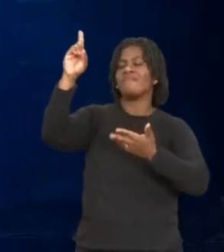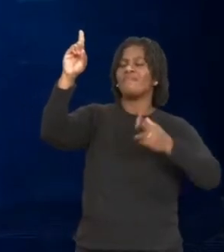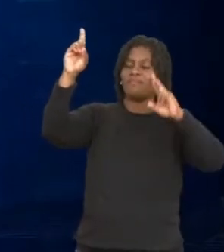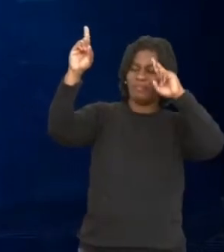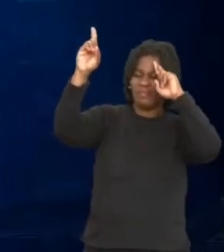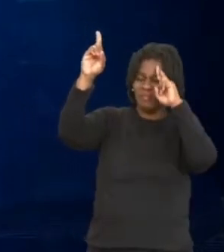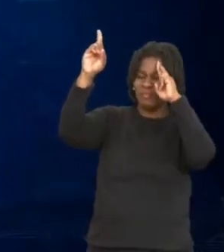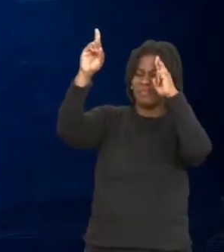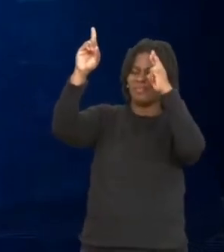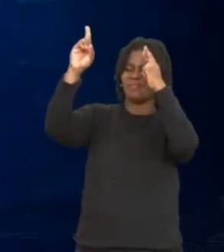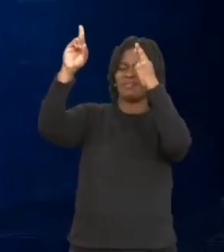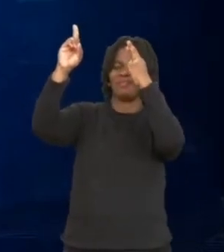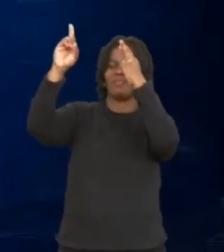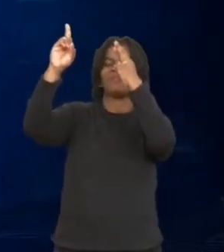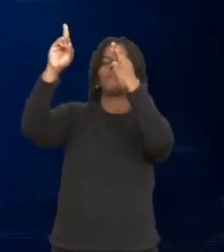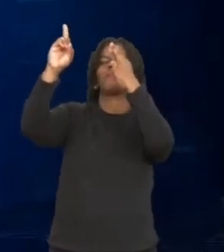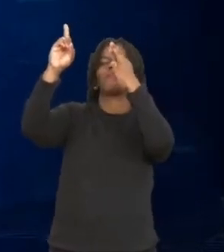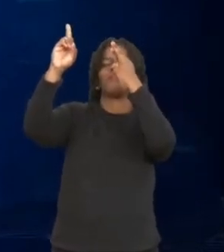és Senhor.